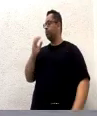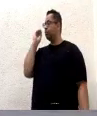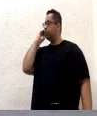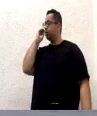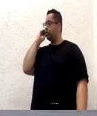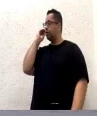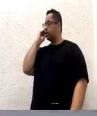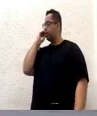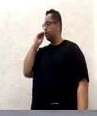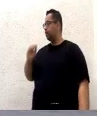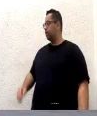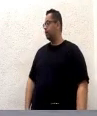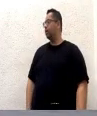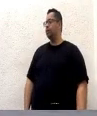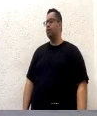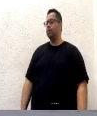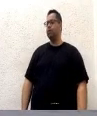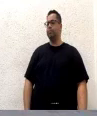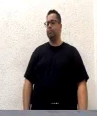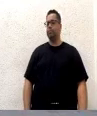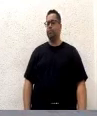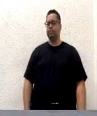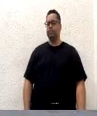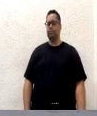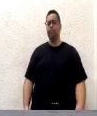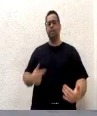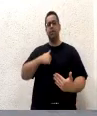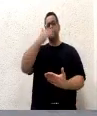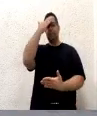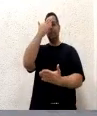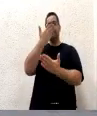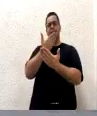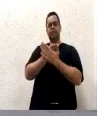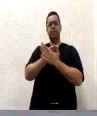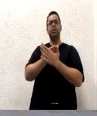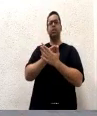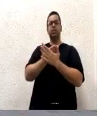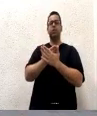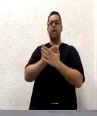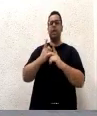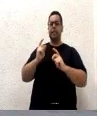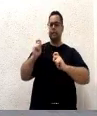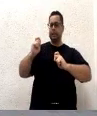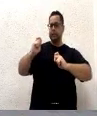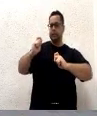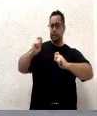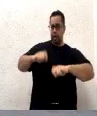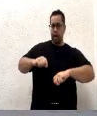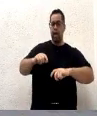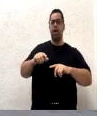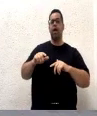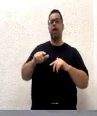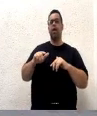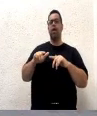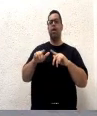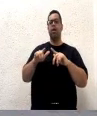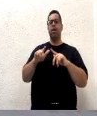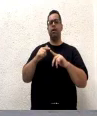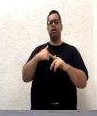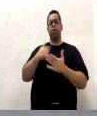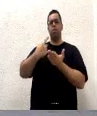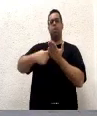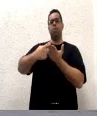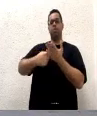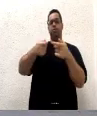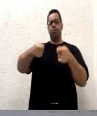através do cicloturismo, que nós acreditamos bastante e que a gente tem um público aqui firme na nossa